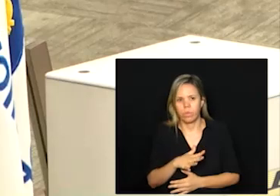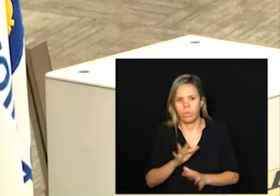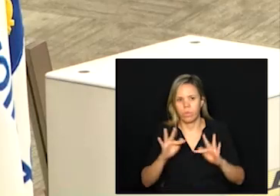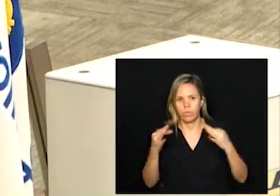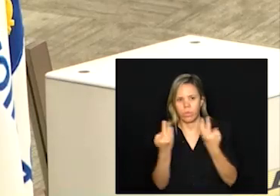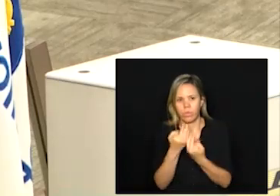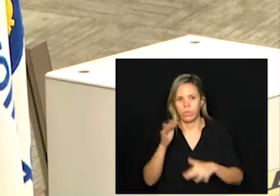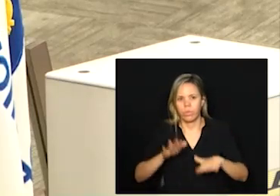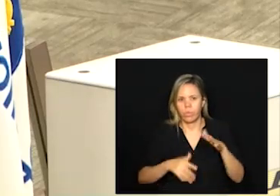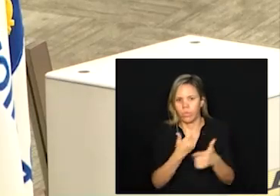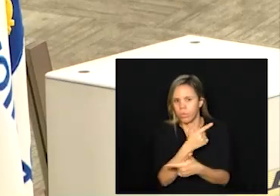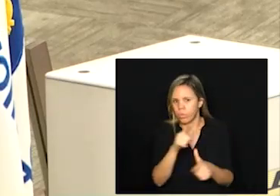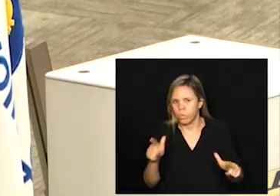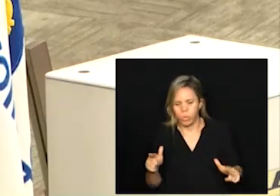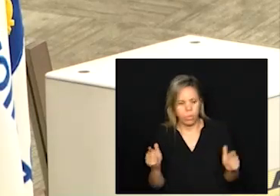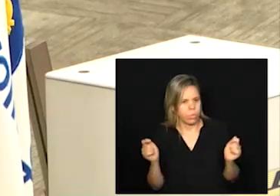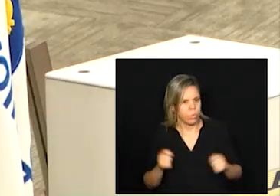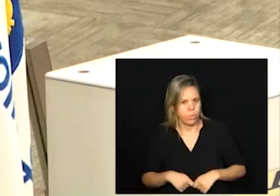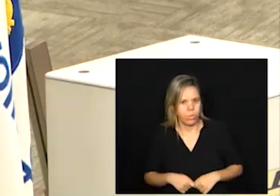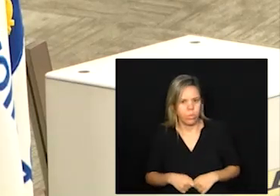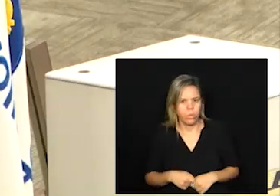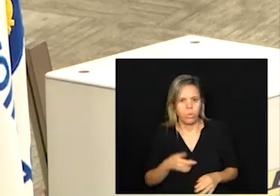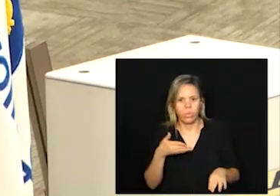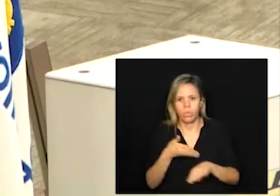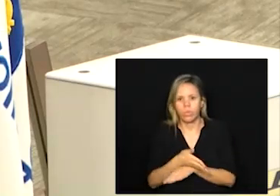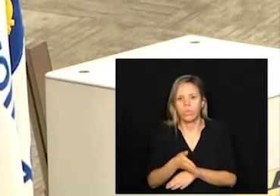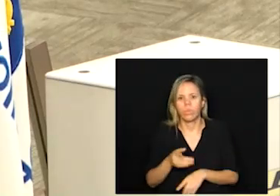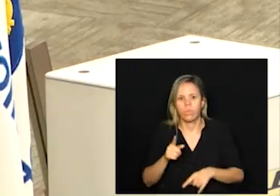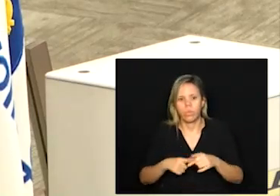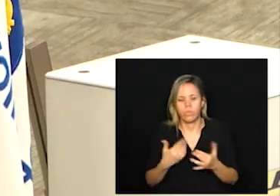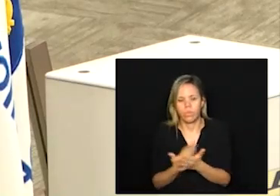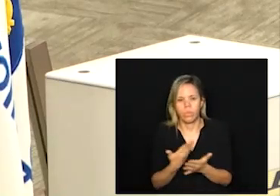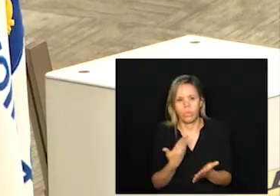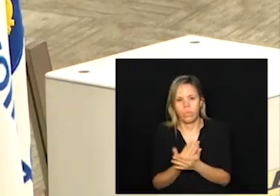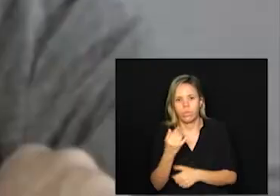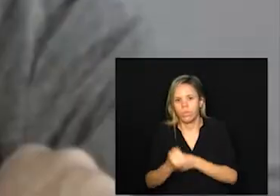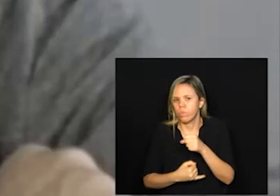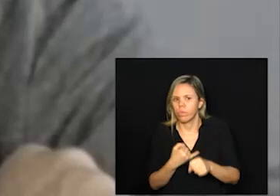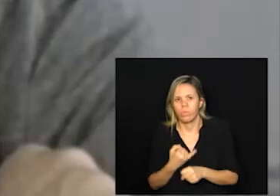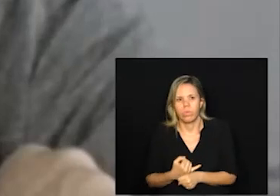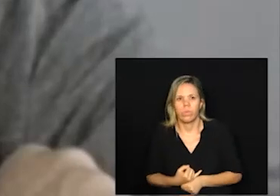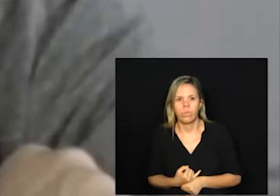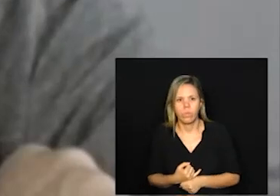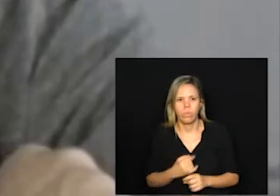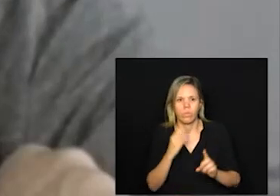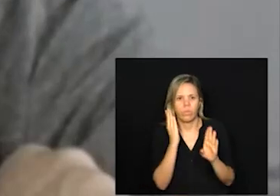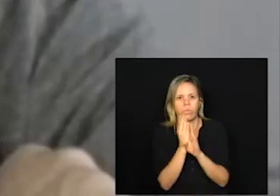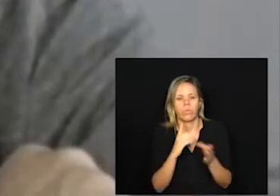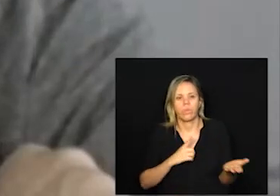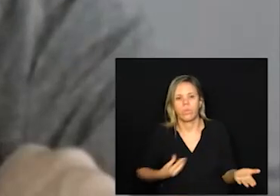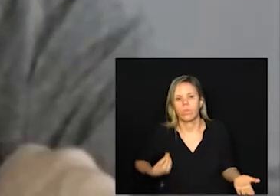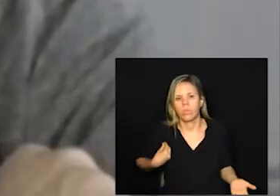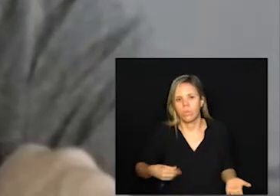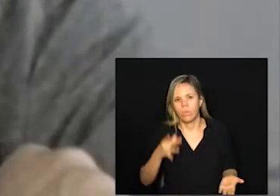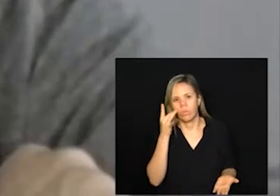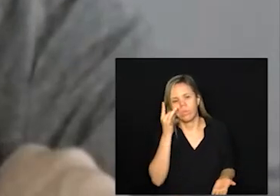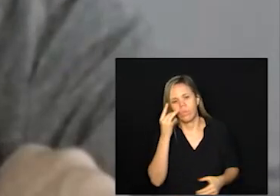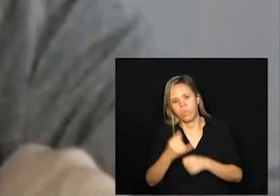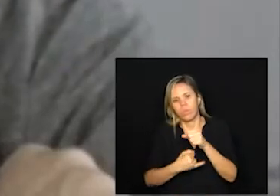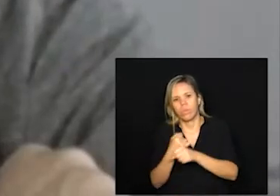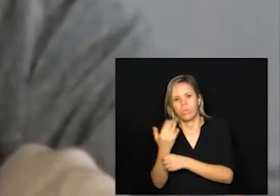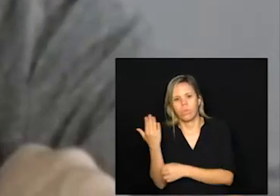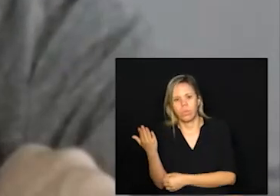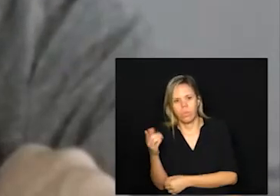famílias que talvez não tivessem condição de acessar uma aula remotamente. Nesse encontro esteve presente de forma